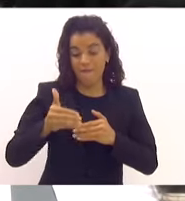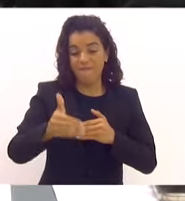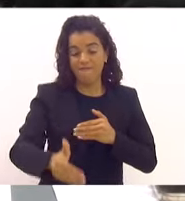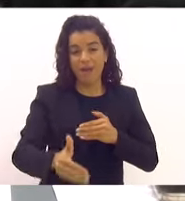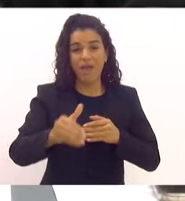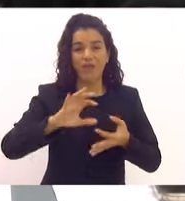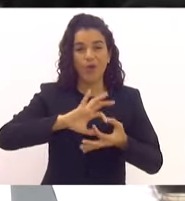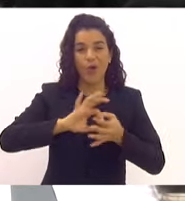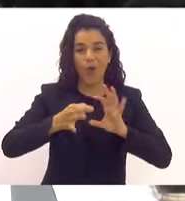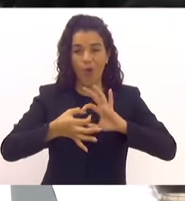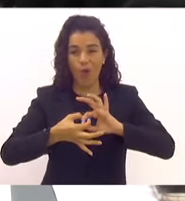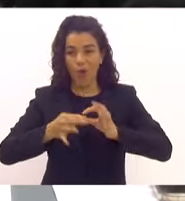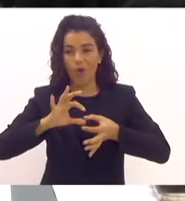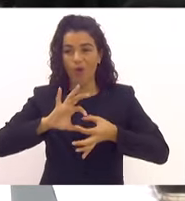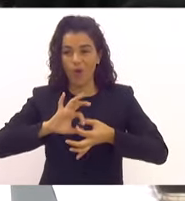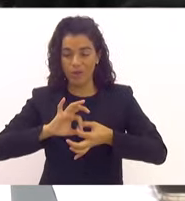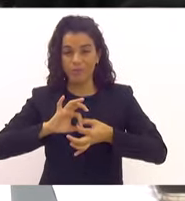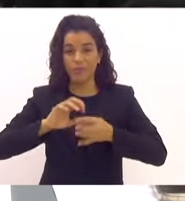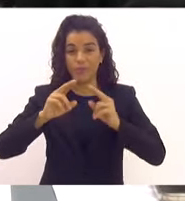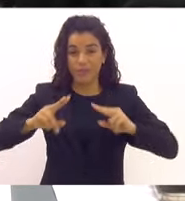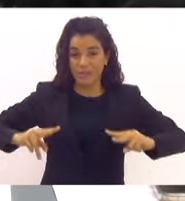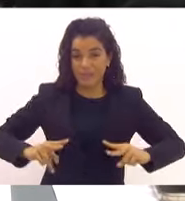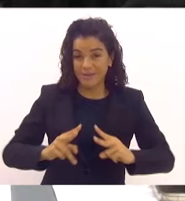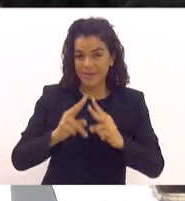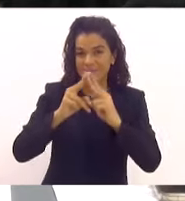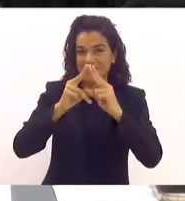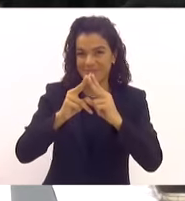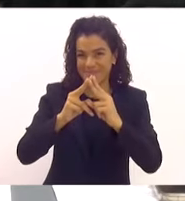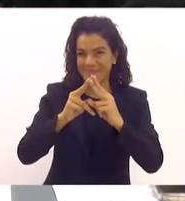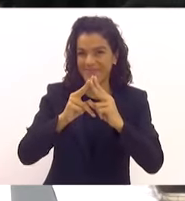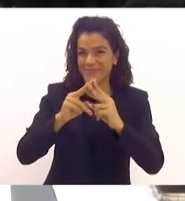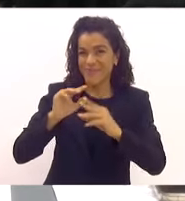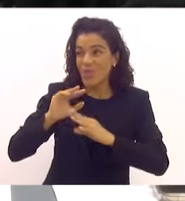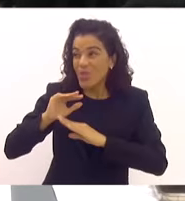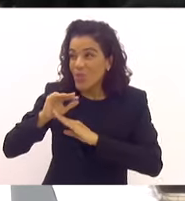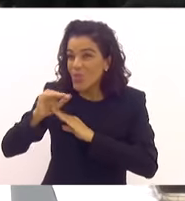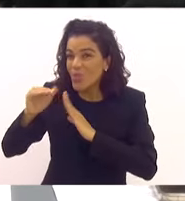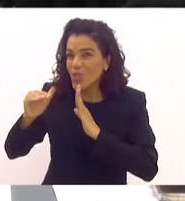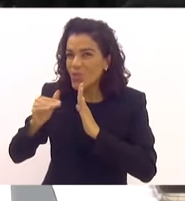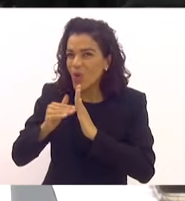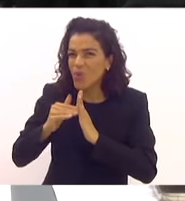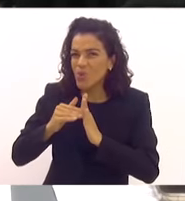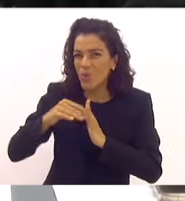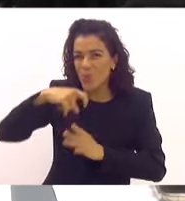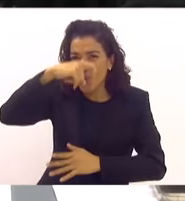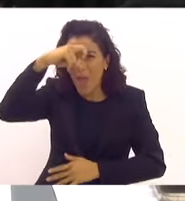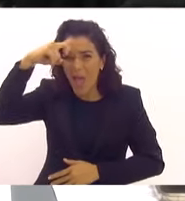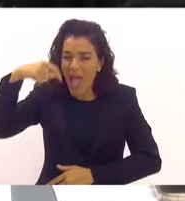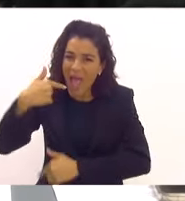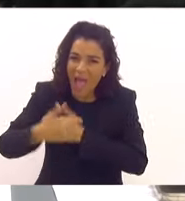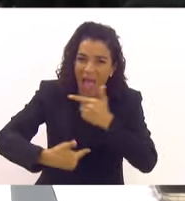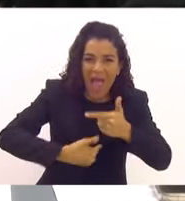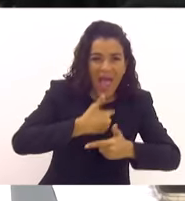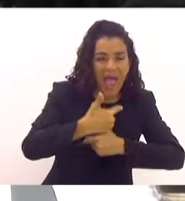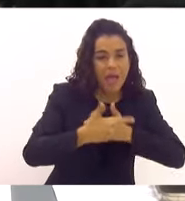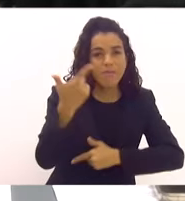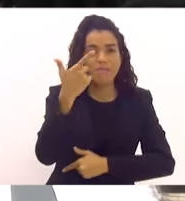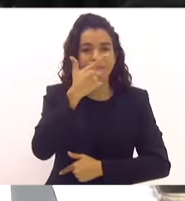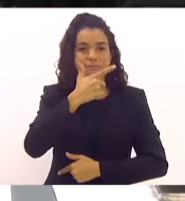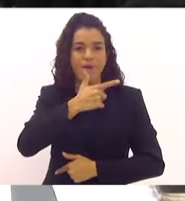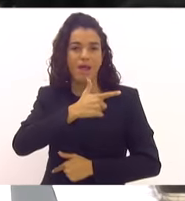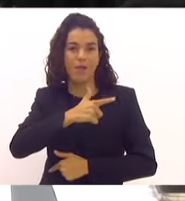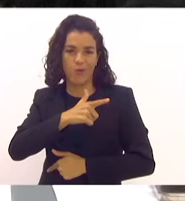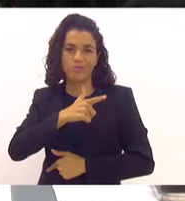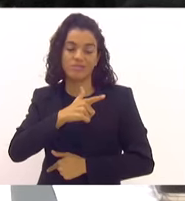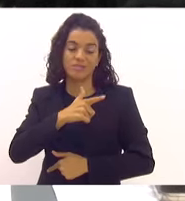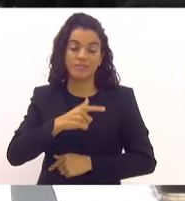Olímpicos de Paris. Né? Está todo mundo correndo atrás de se classificar para os Jogos Olímpicos de Paris. Então, eu acho que